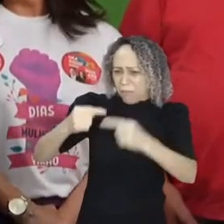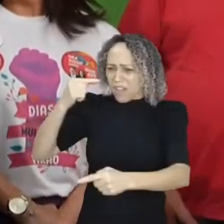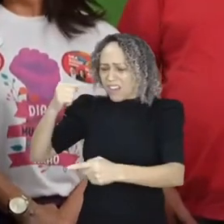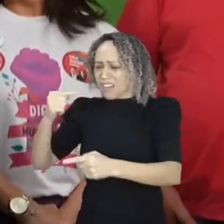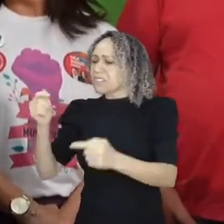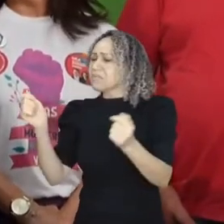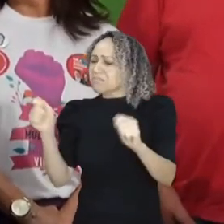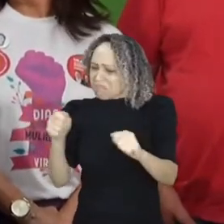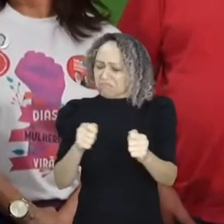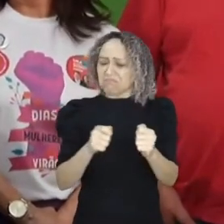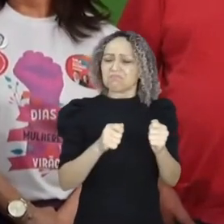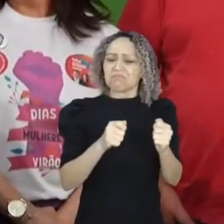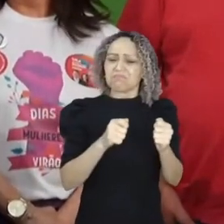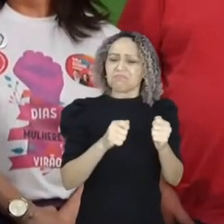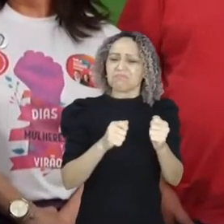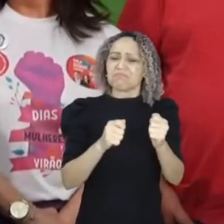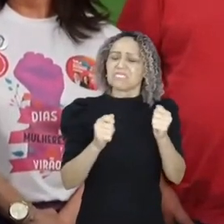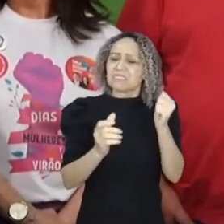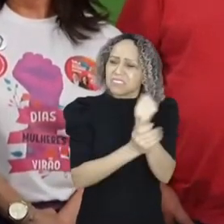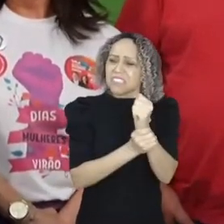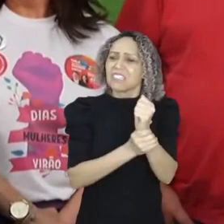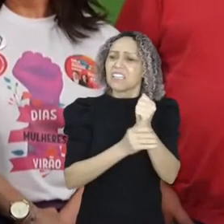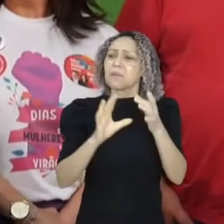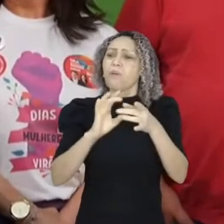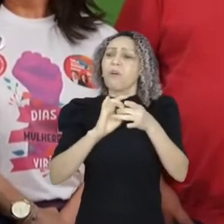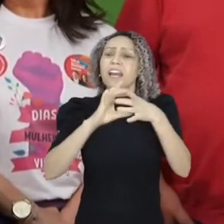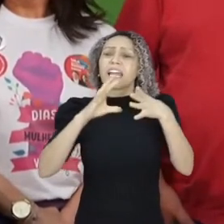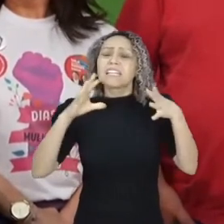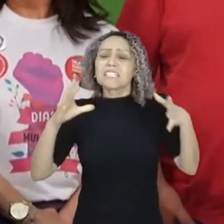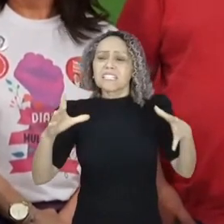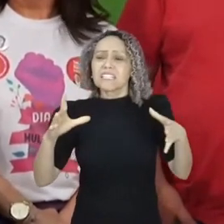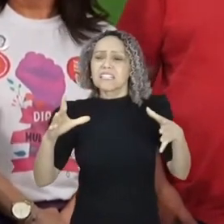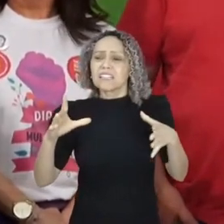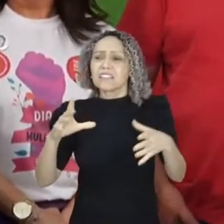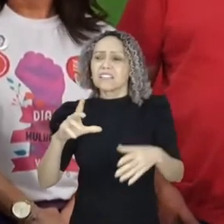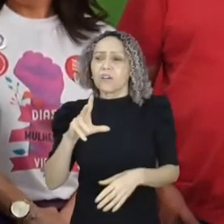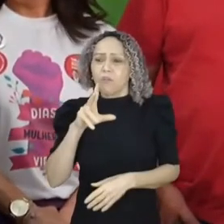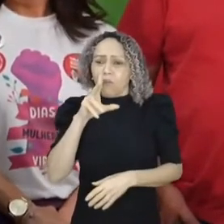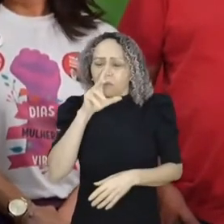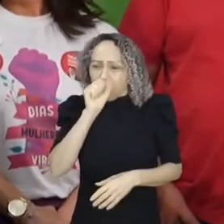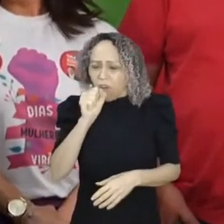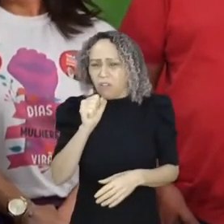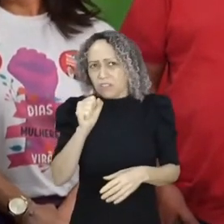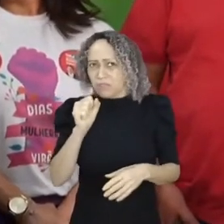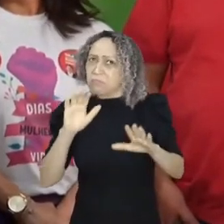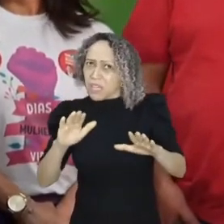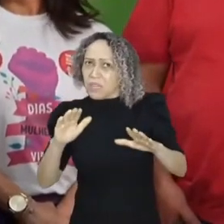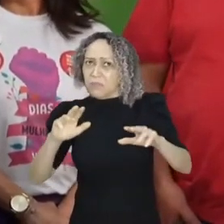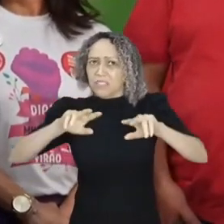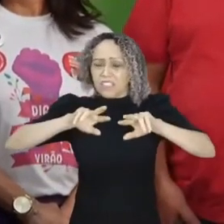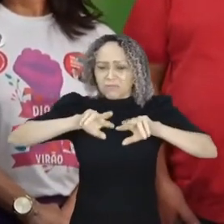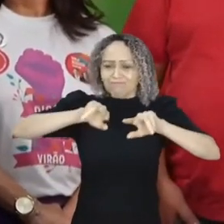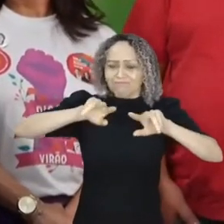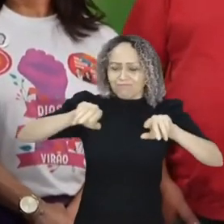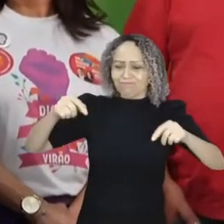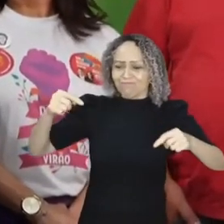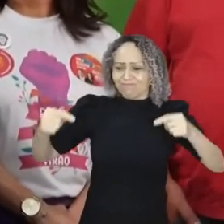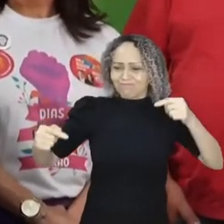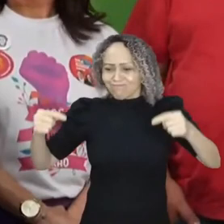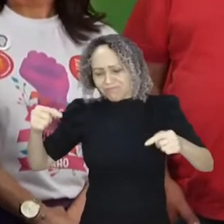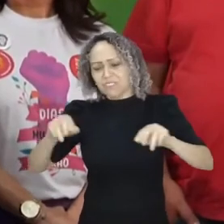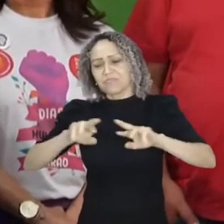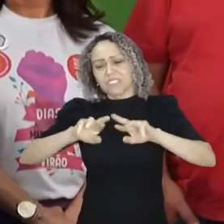democracia, sabe, com muita força, mesmo na adversidade, nós vamos ganhar as